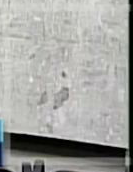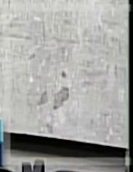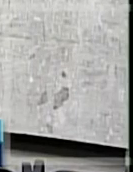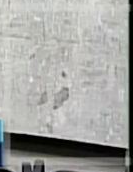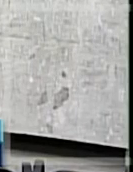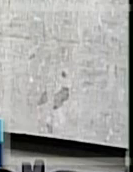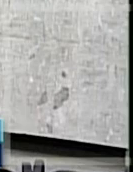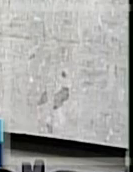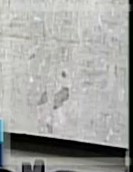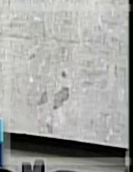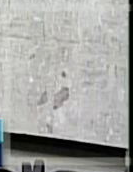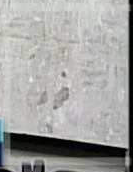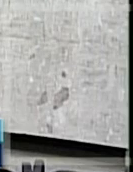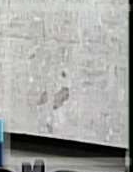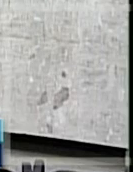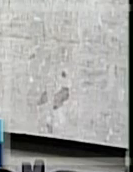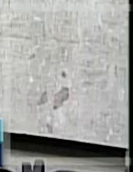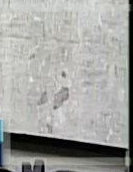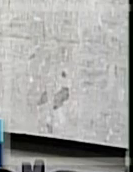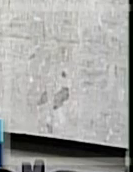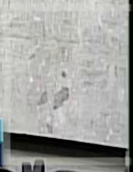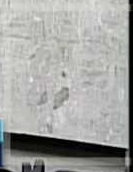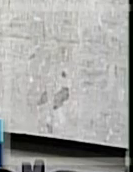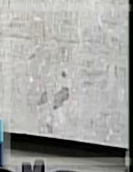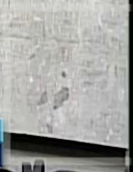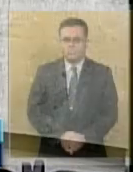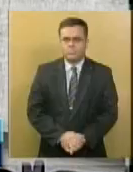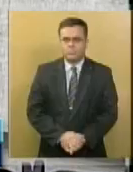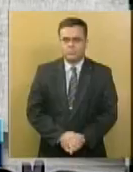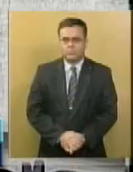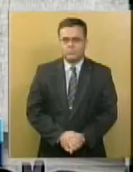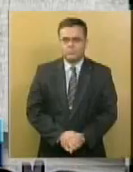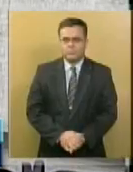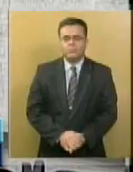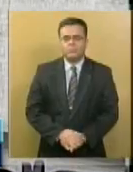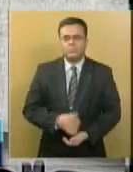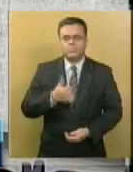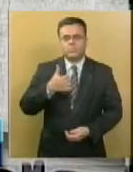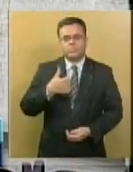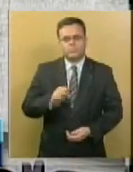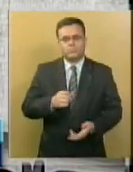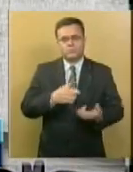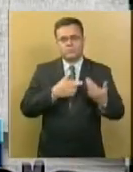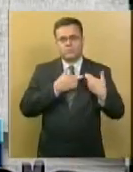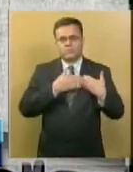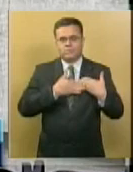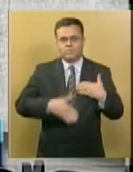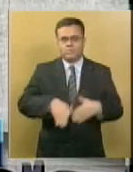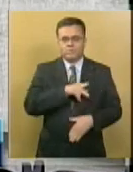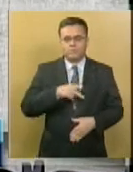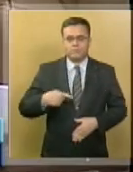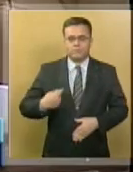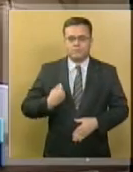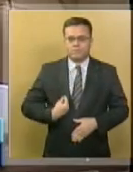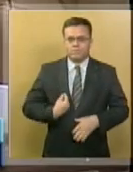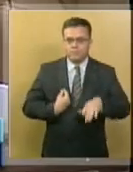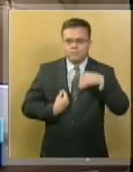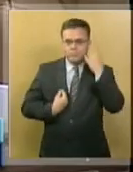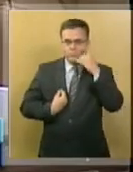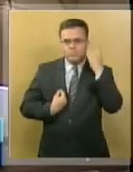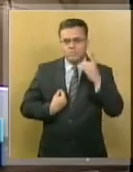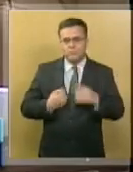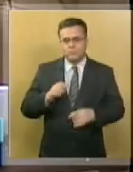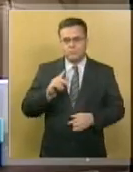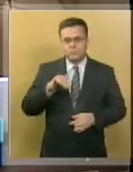2017. Segundo período da terceira sessão legislativa ordinária da 18ª legislatura. Com a presidência do excelentíssimo